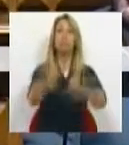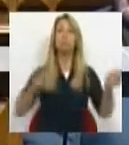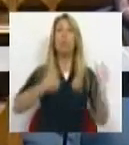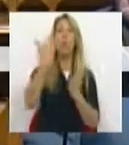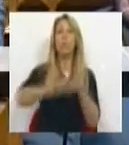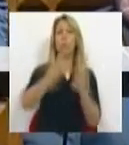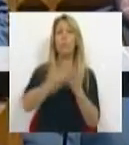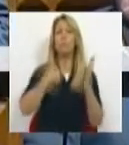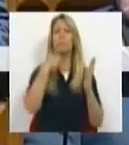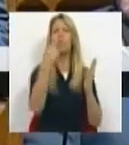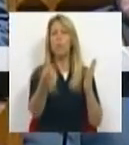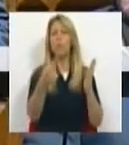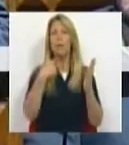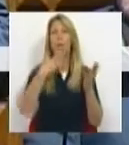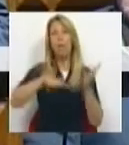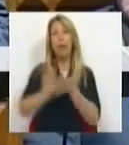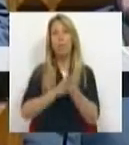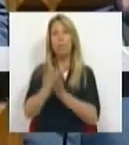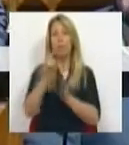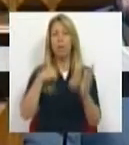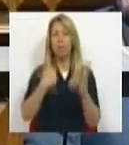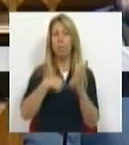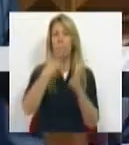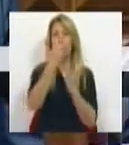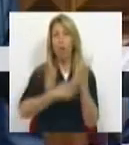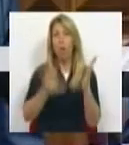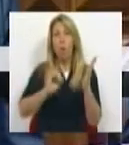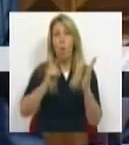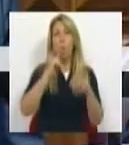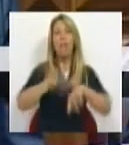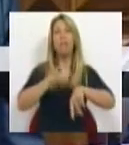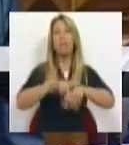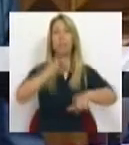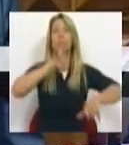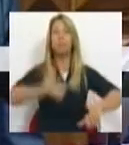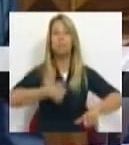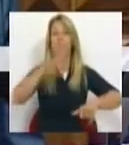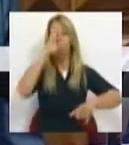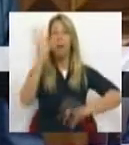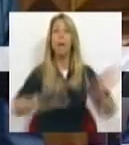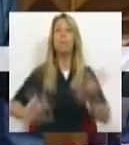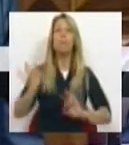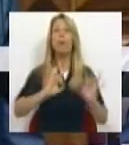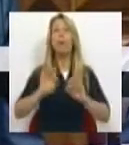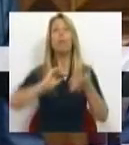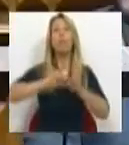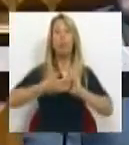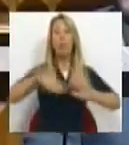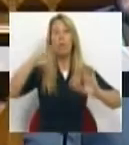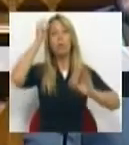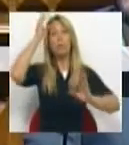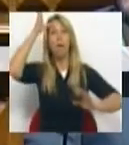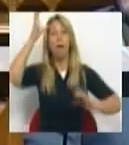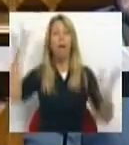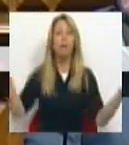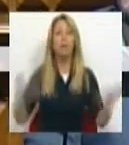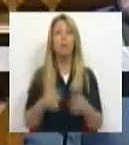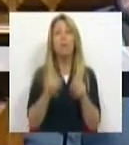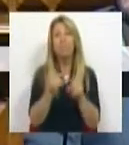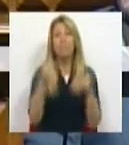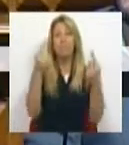distribui não comprova a falta de tempo para preparar as provas da frição. Comprova é que as escolas têm uma dimensão absurda e que